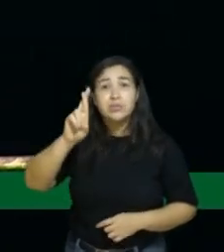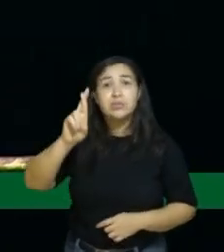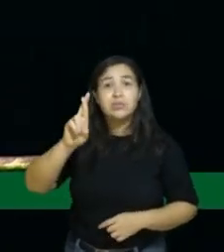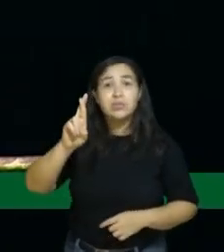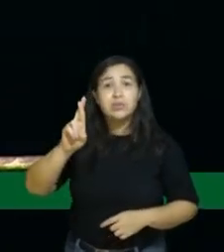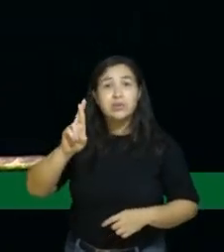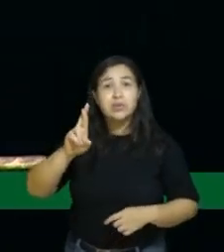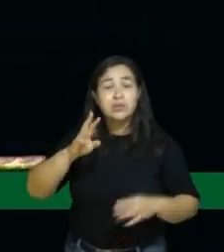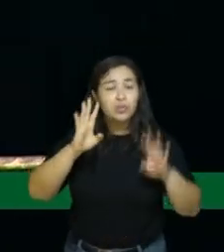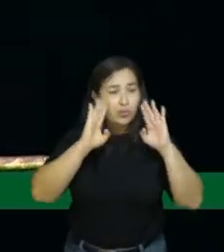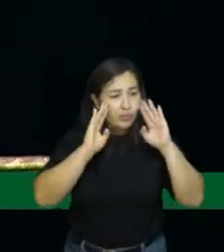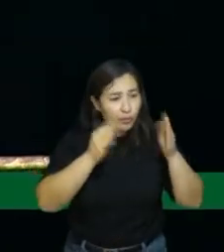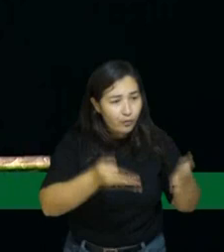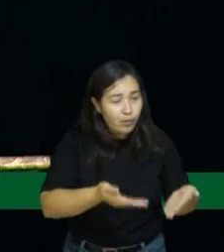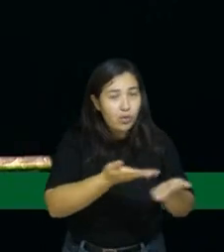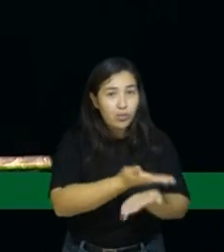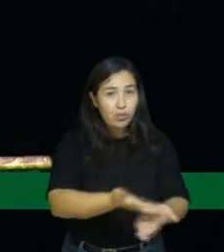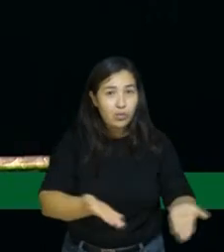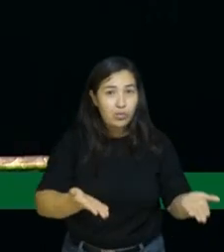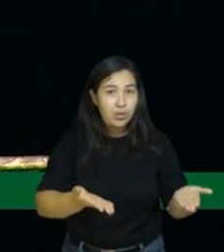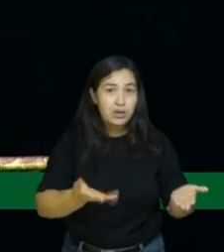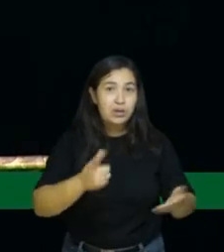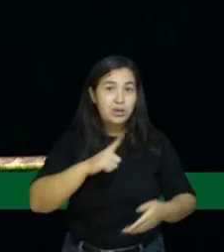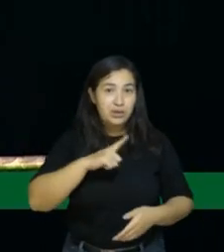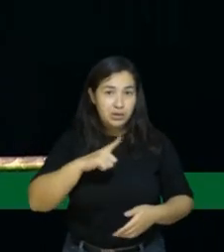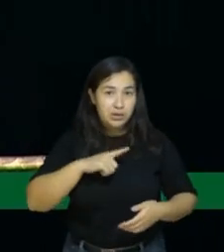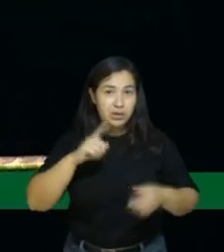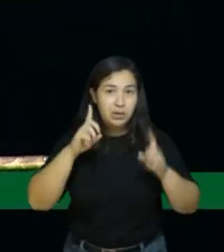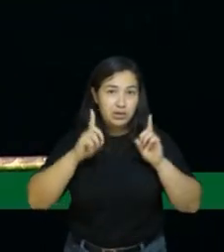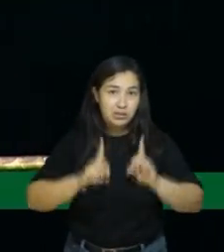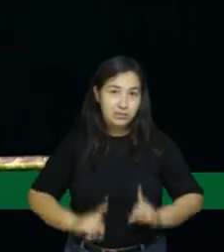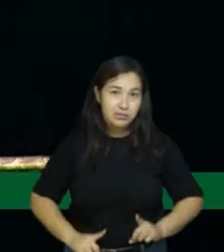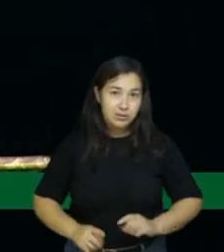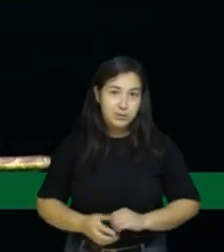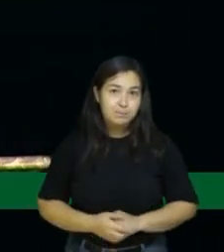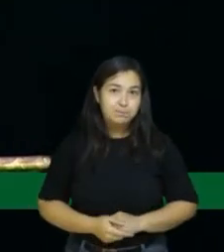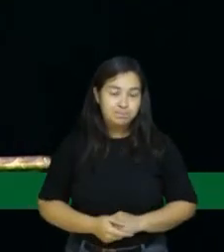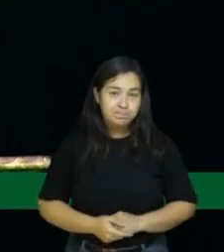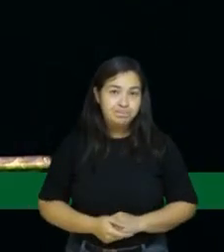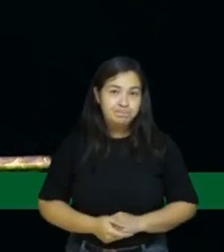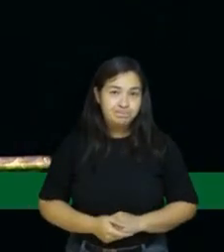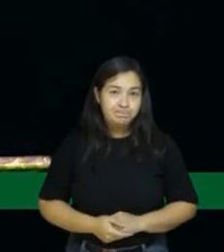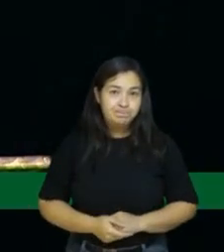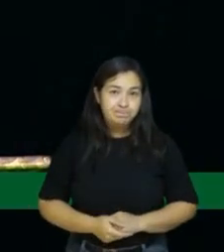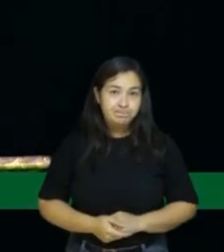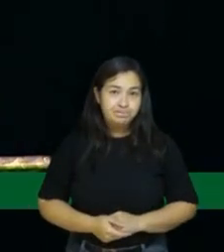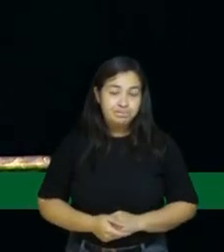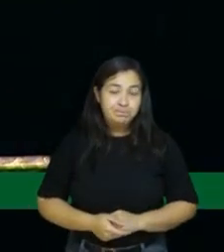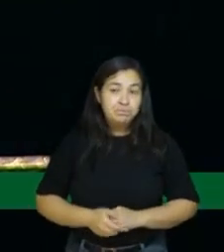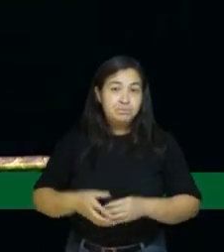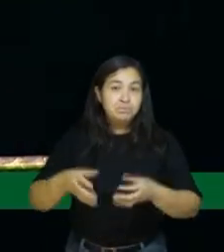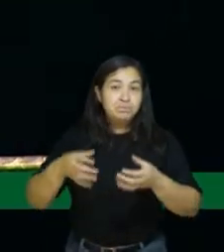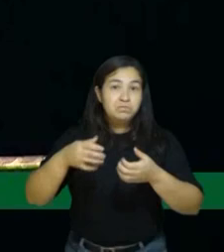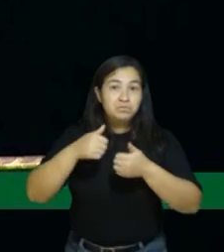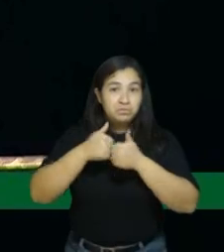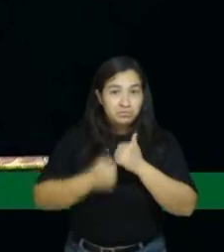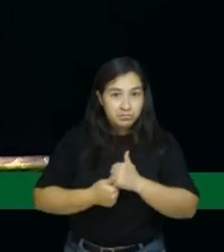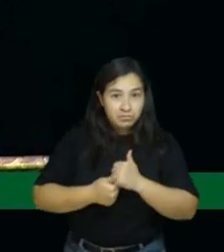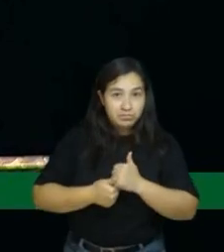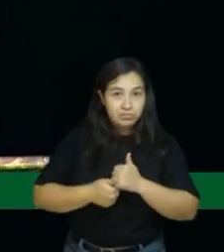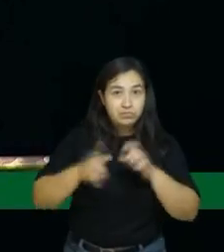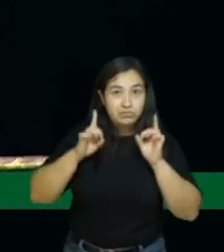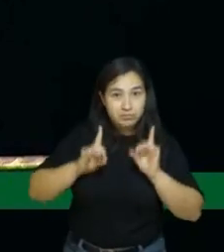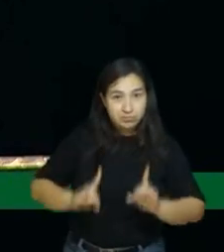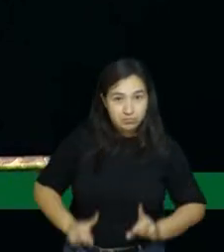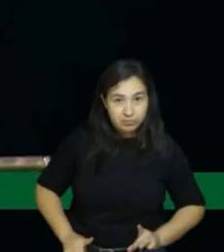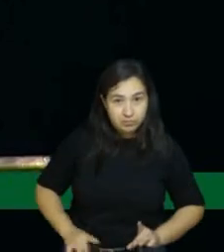deficiência E é isso que eu queria vos falar hoje né Eh o paradesporto para mim é o maior poder